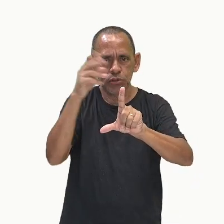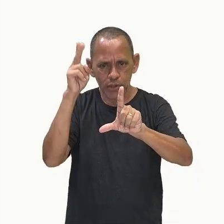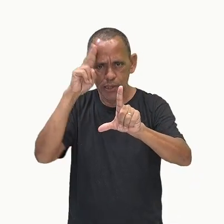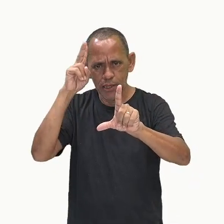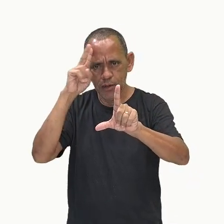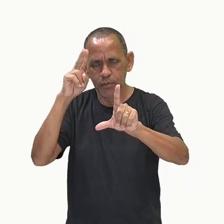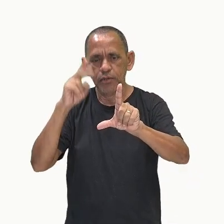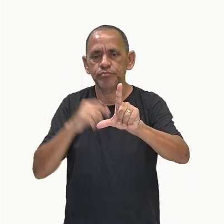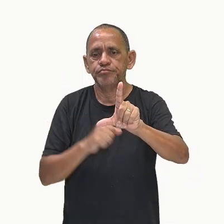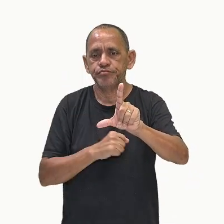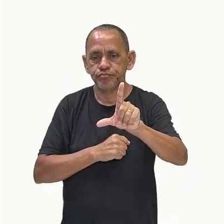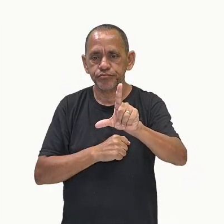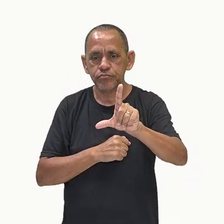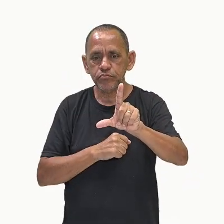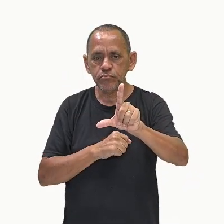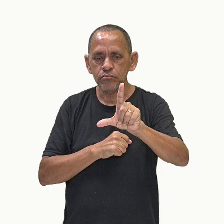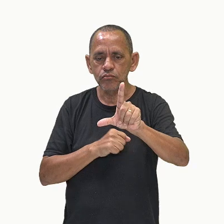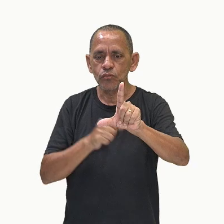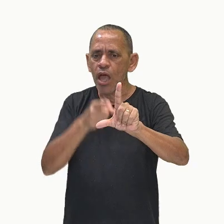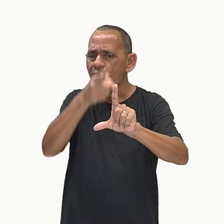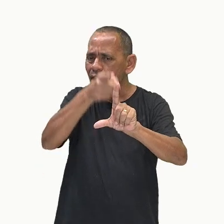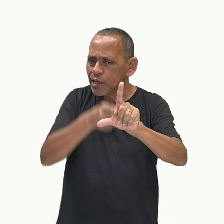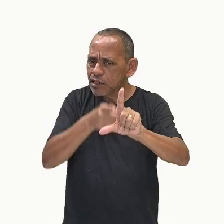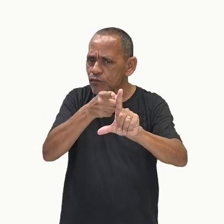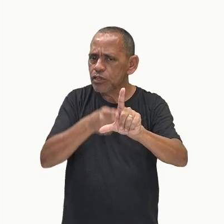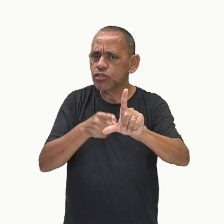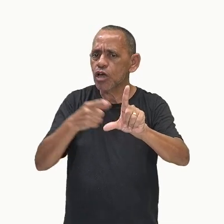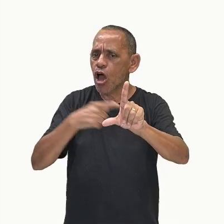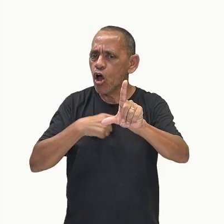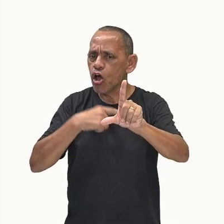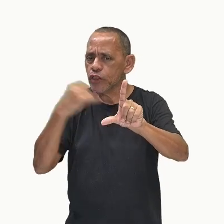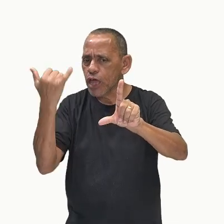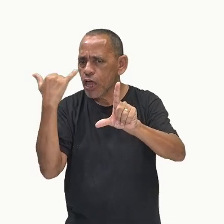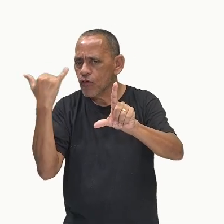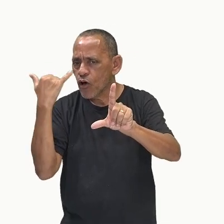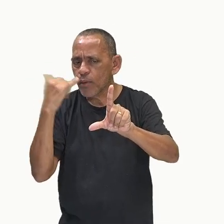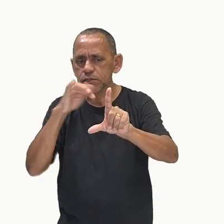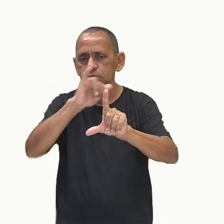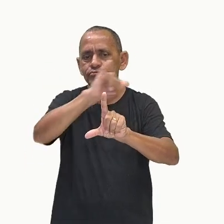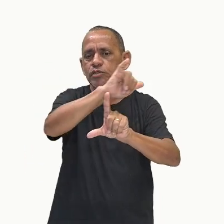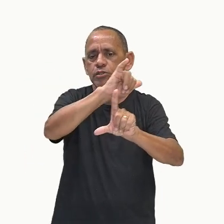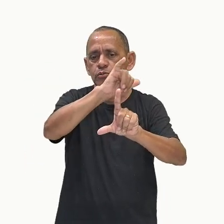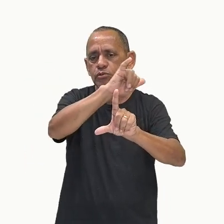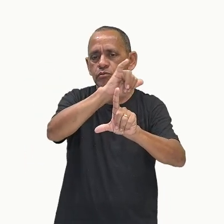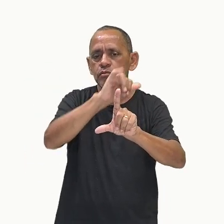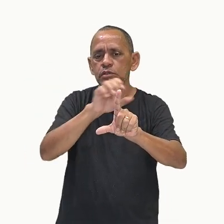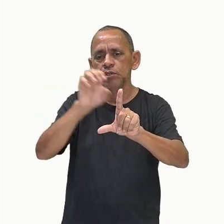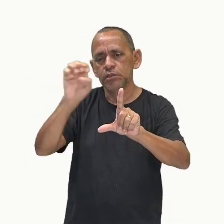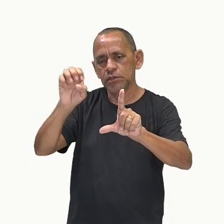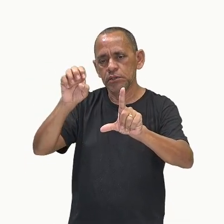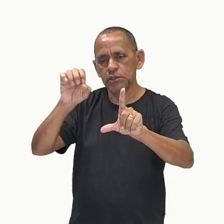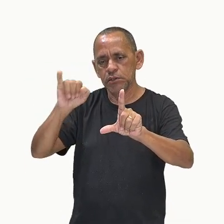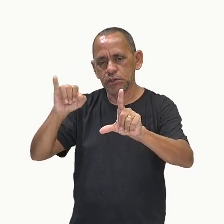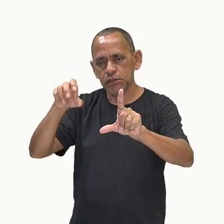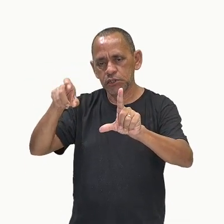e na vertical temos o eixo do y, onde são inseridas,